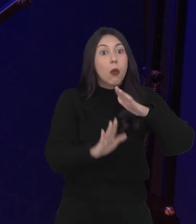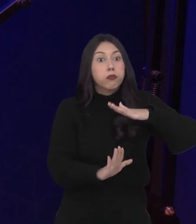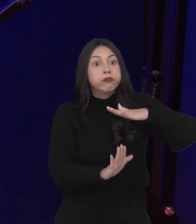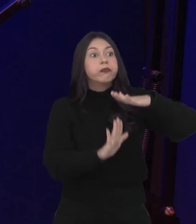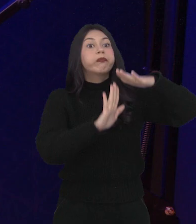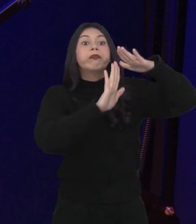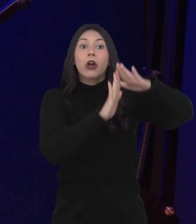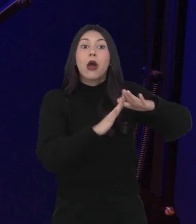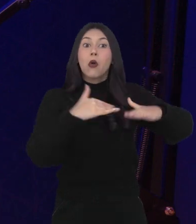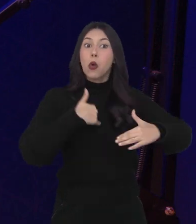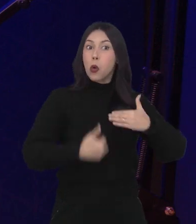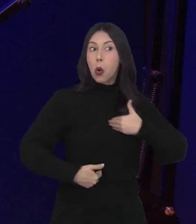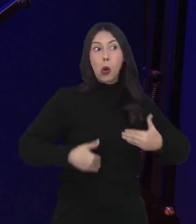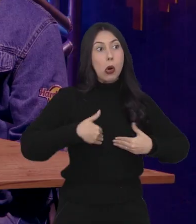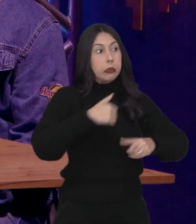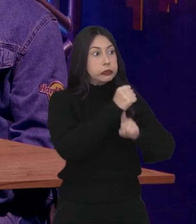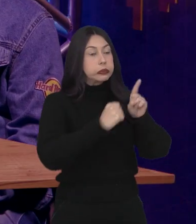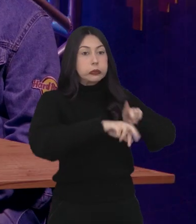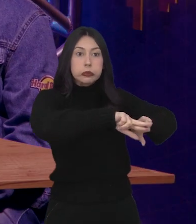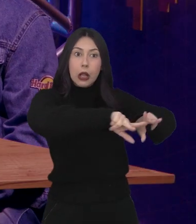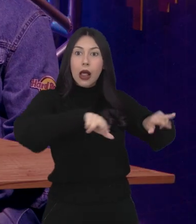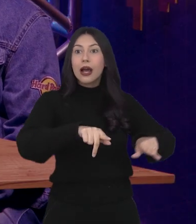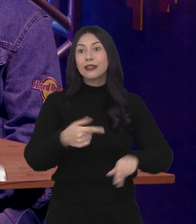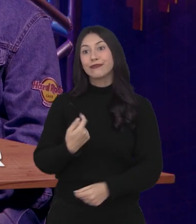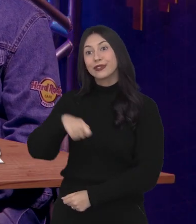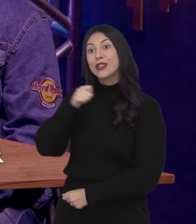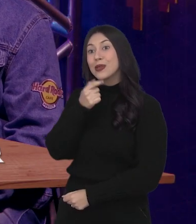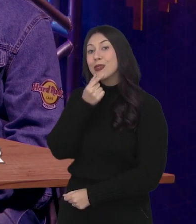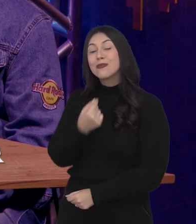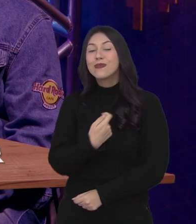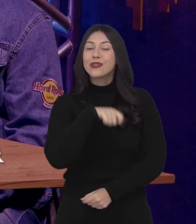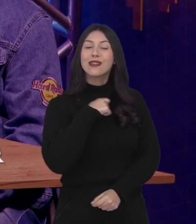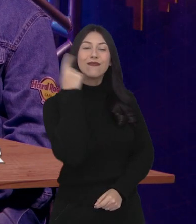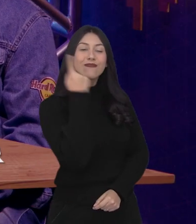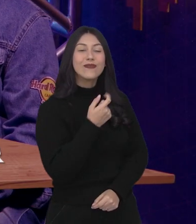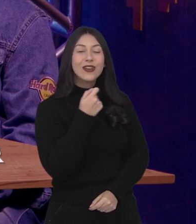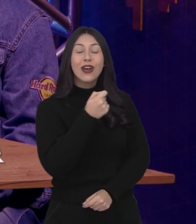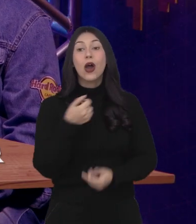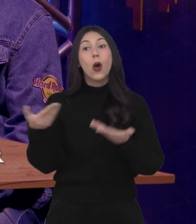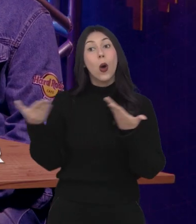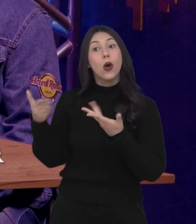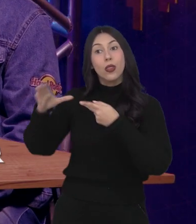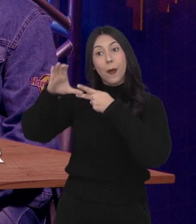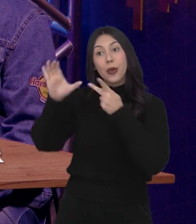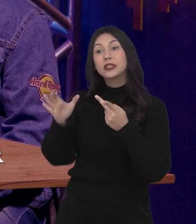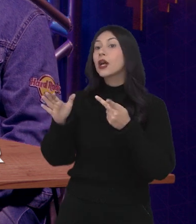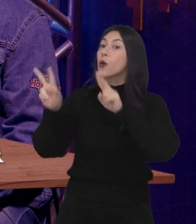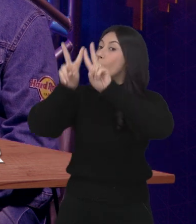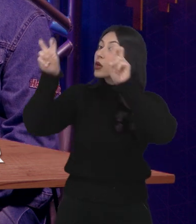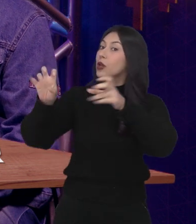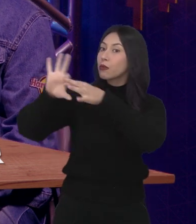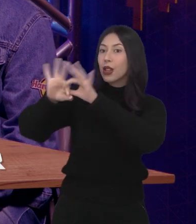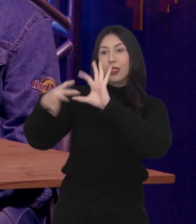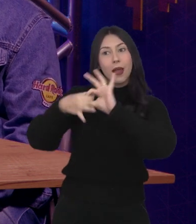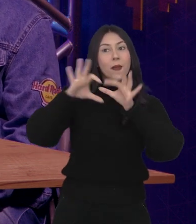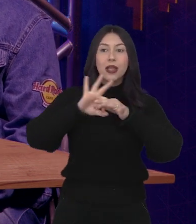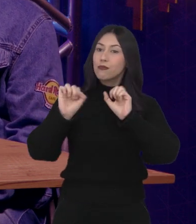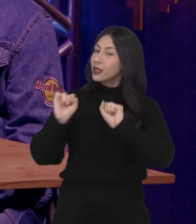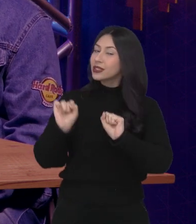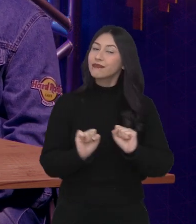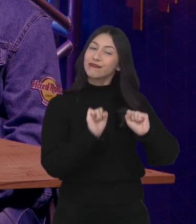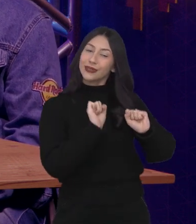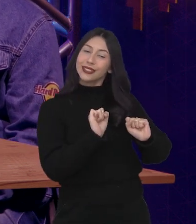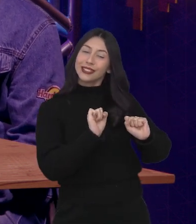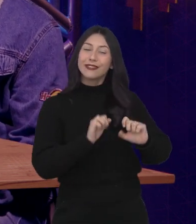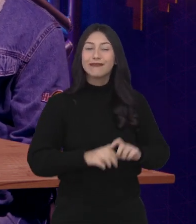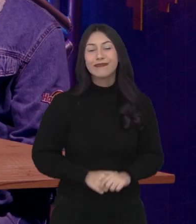físicos, psicológicos e até sociais. Eu sou Samu Strasser. Eu sou a Mivic. E no Pode Ser de hoje a gente vai falar sobre as Olimpíadas,